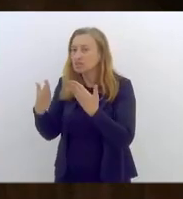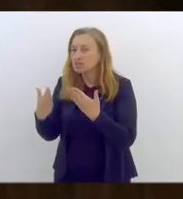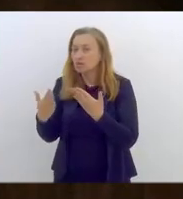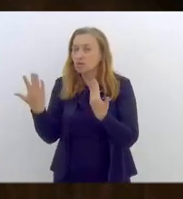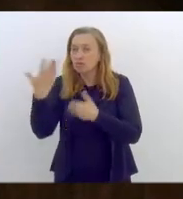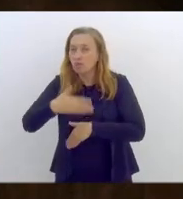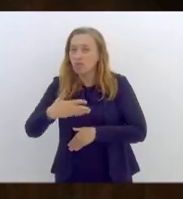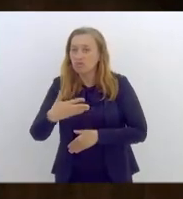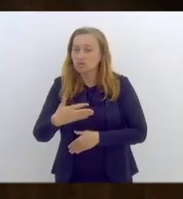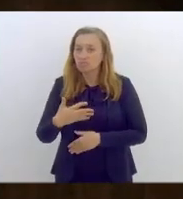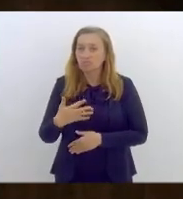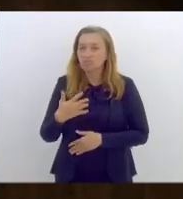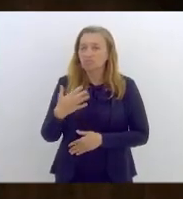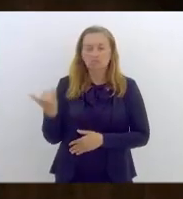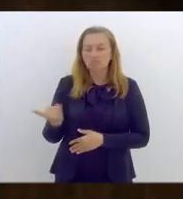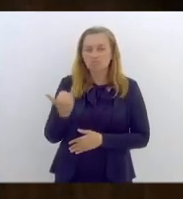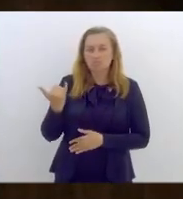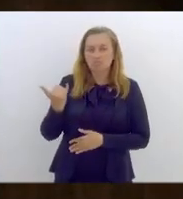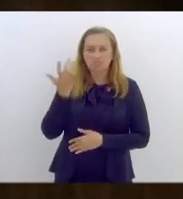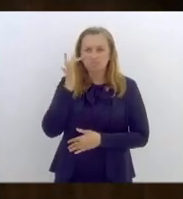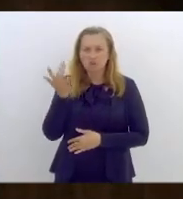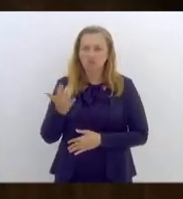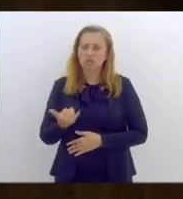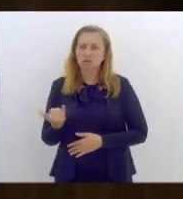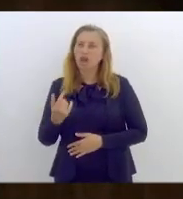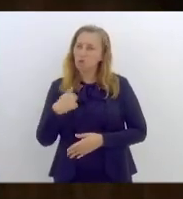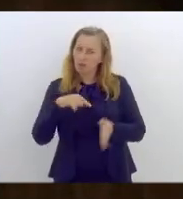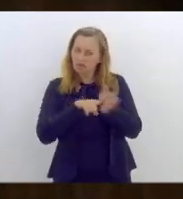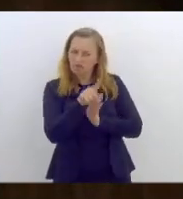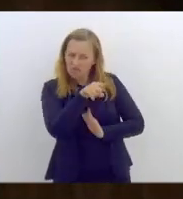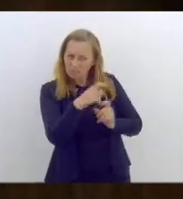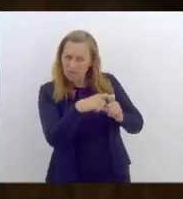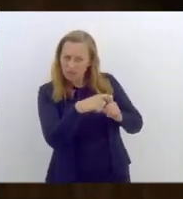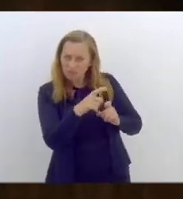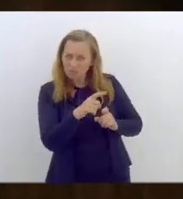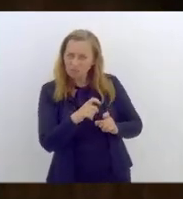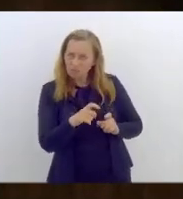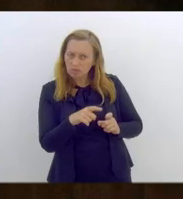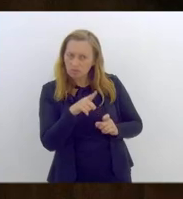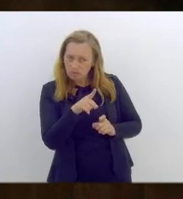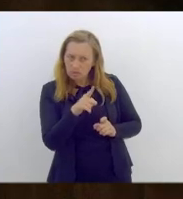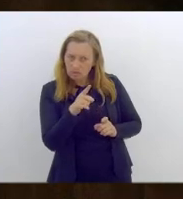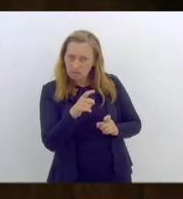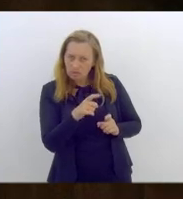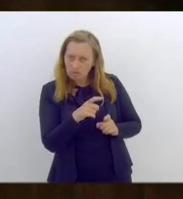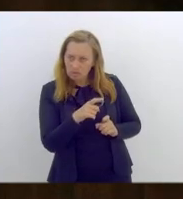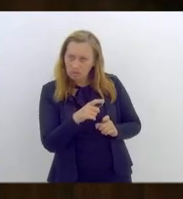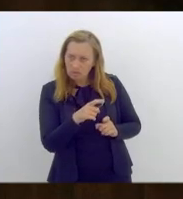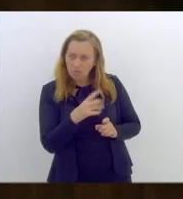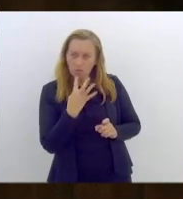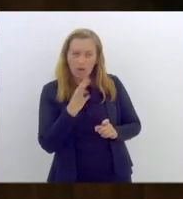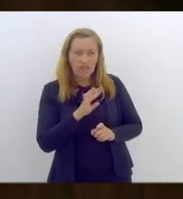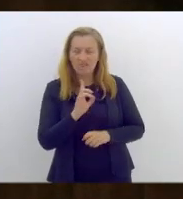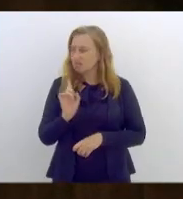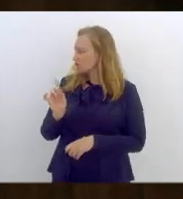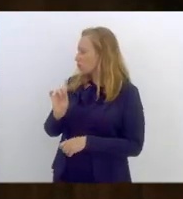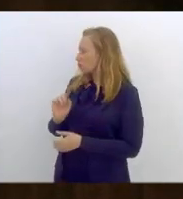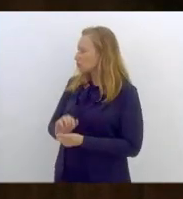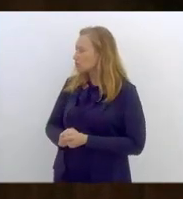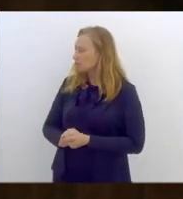e assim não achei relevante E eu perguntei para ele Você é médico você é Legista E aí você não